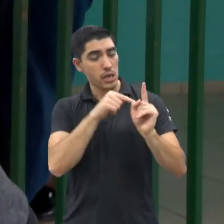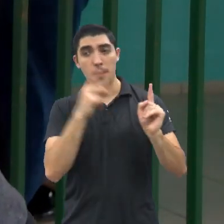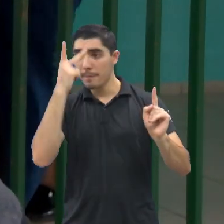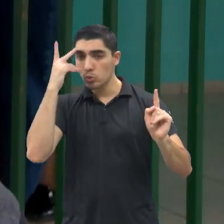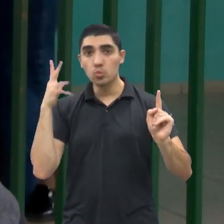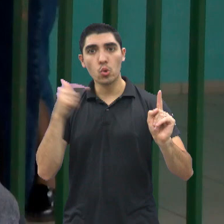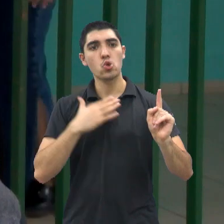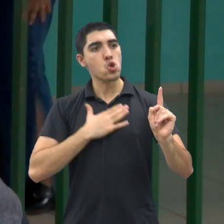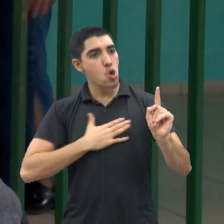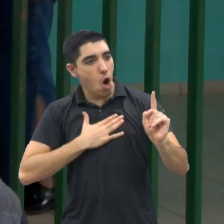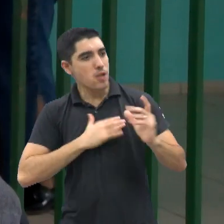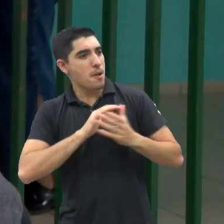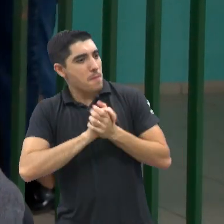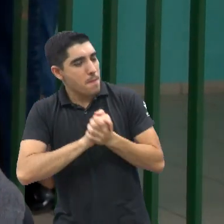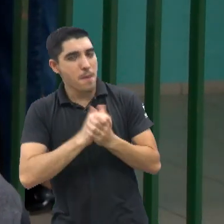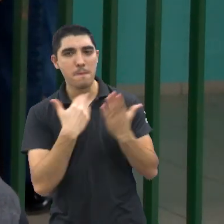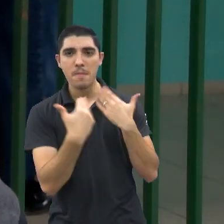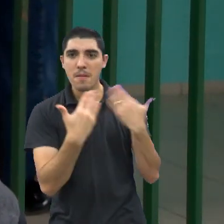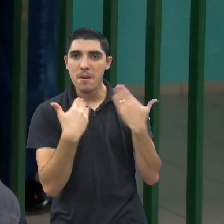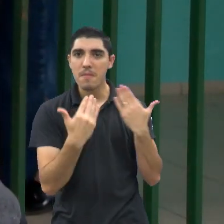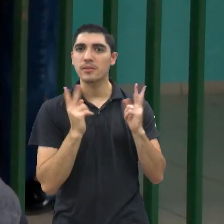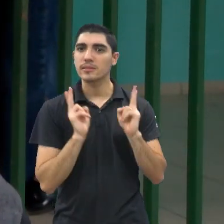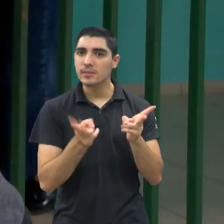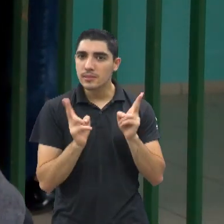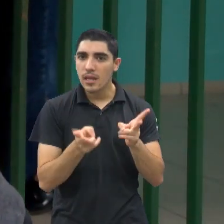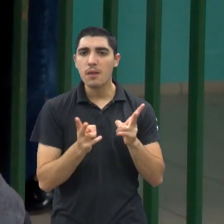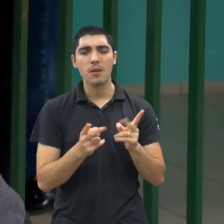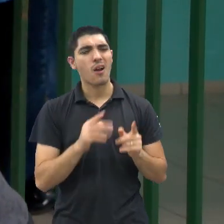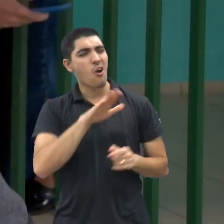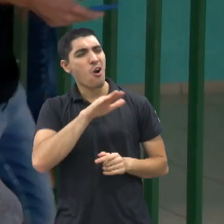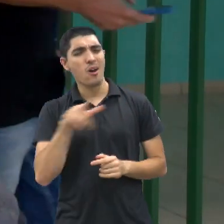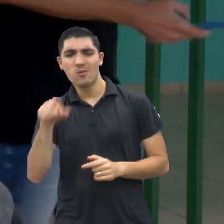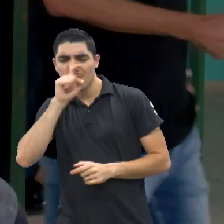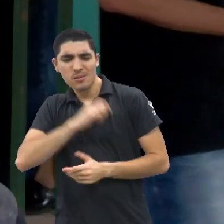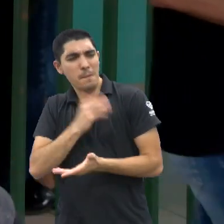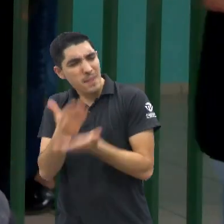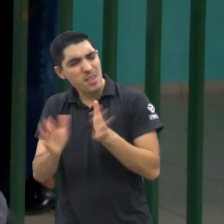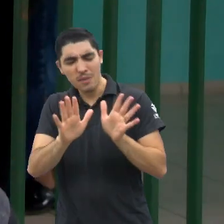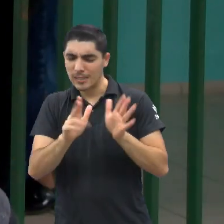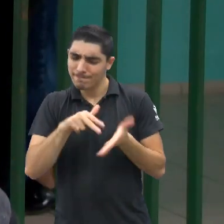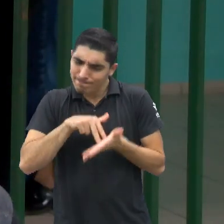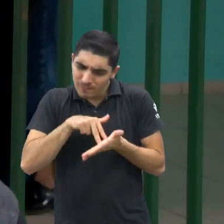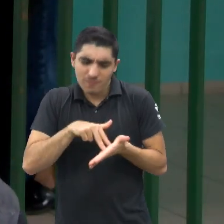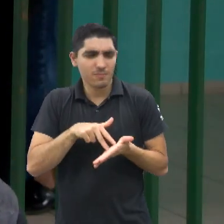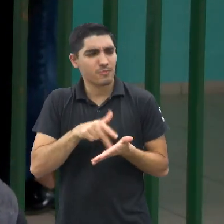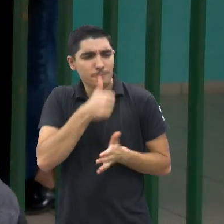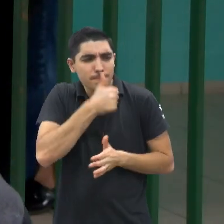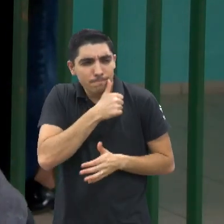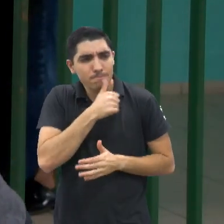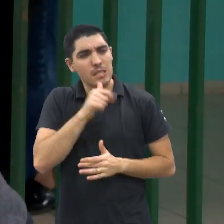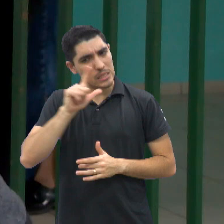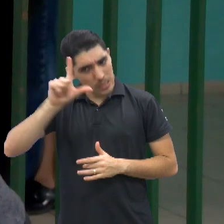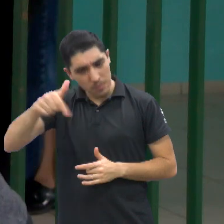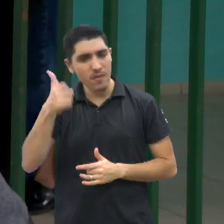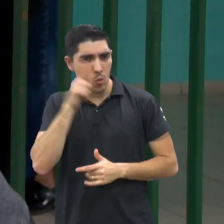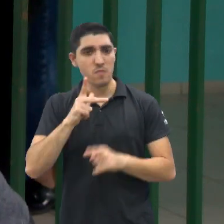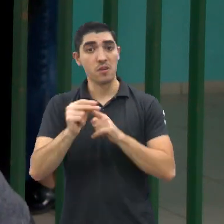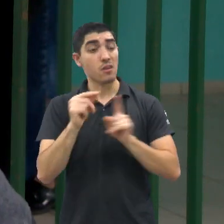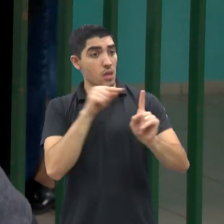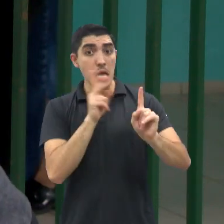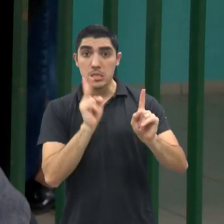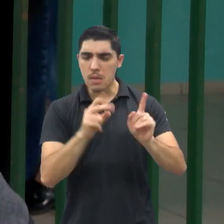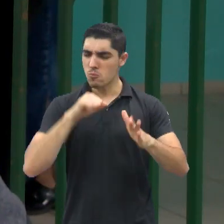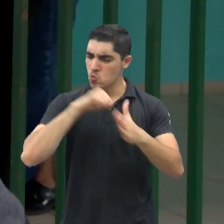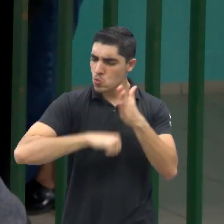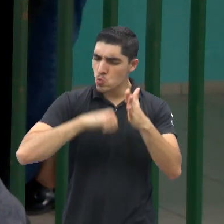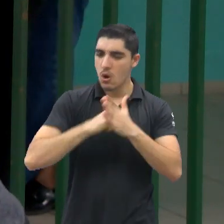veio conversava com ele sobre o jogo eu falava não SS perdeu mas vamos levantar o próximo jogo não V vencer e ele sempre foi batalhador do São José